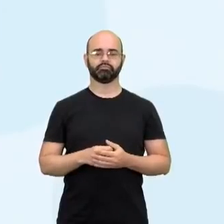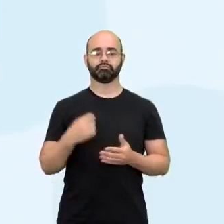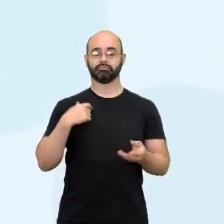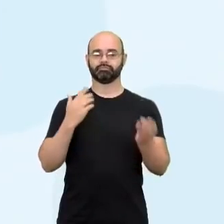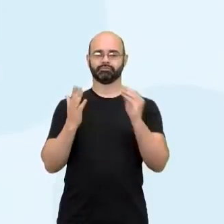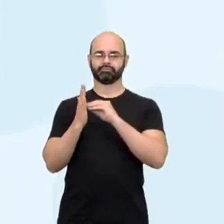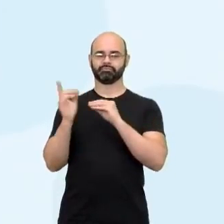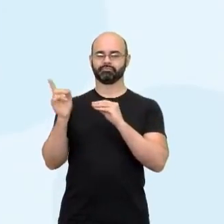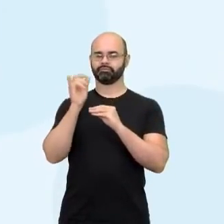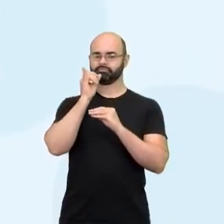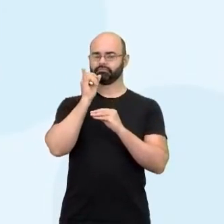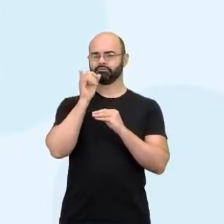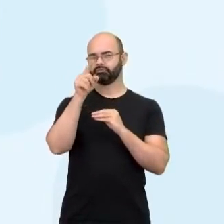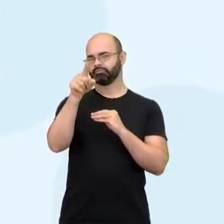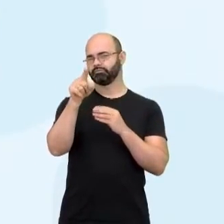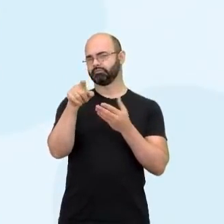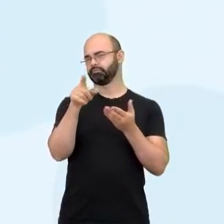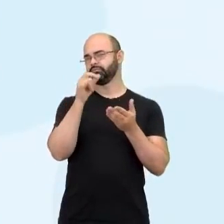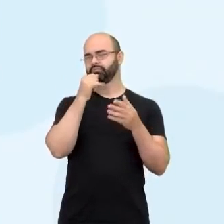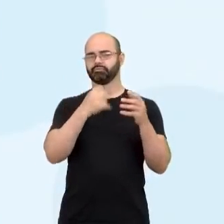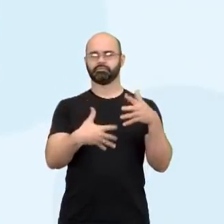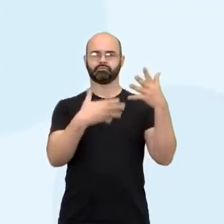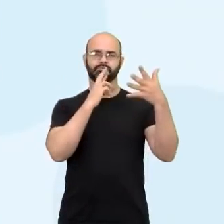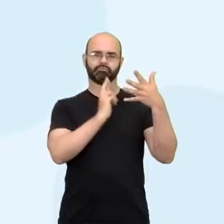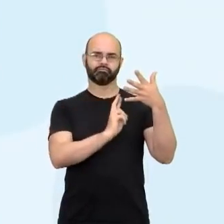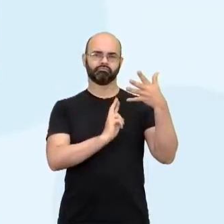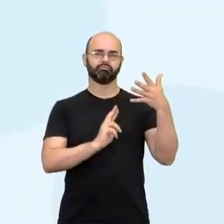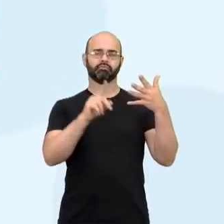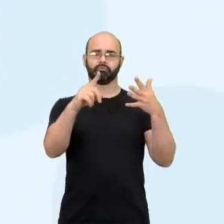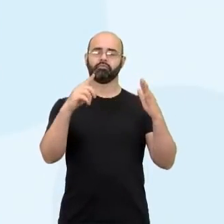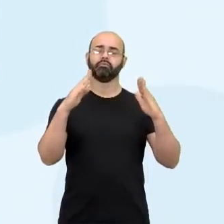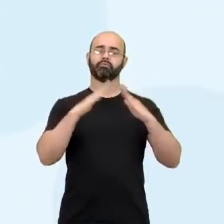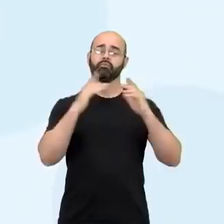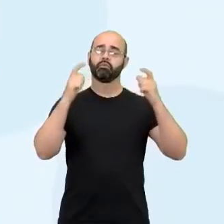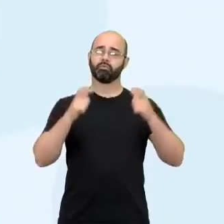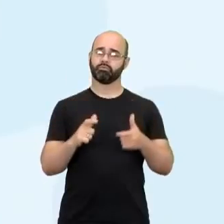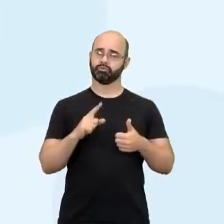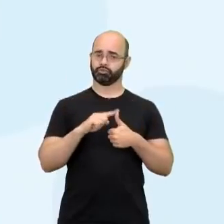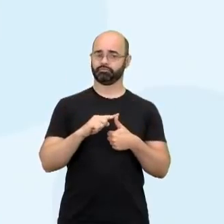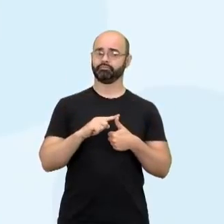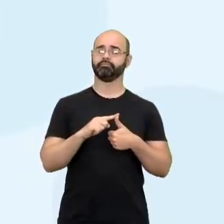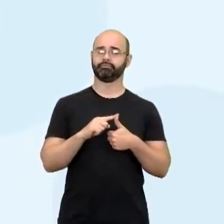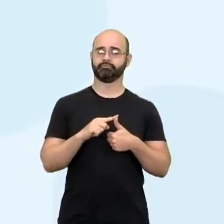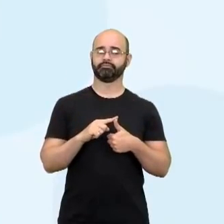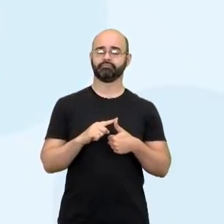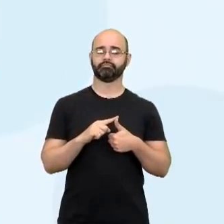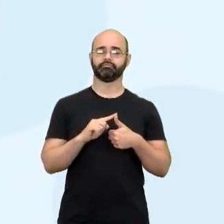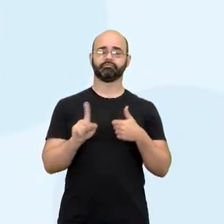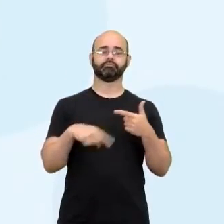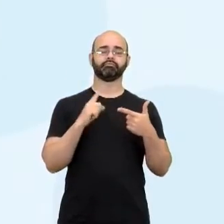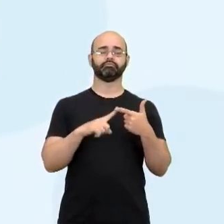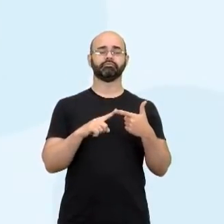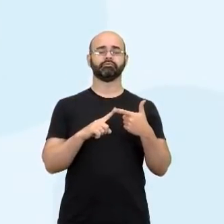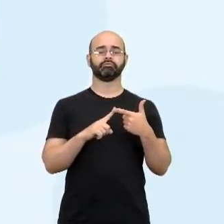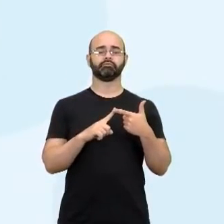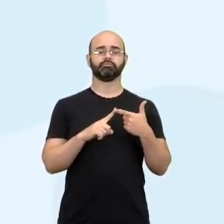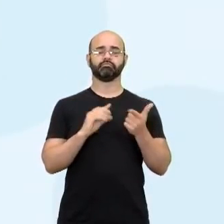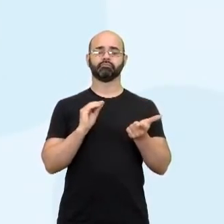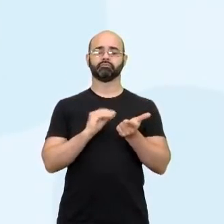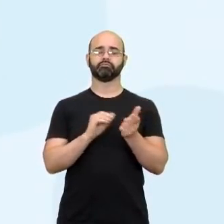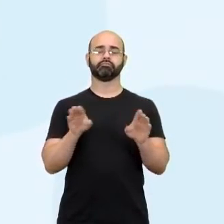aqui. Então eu quero que vocês respondam agora no chat onde vocês moram. E aí vocês colocam